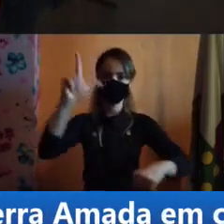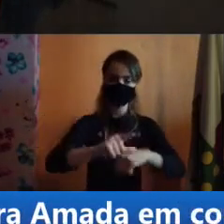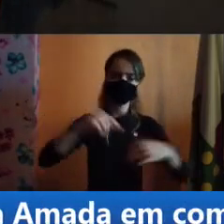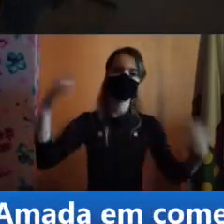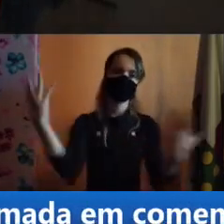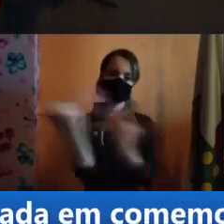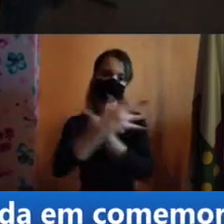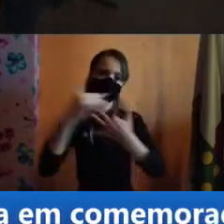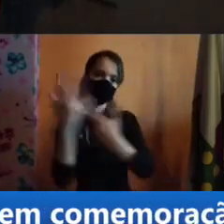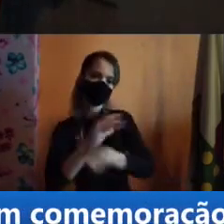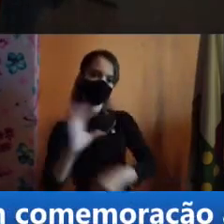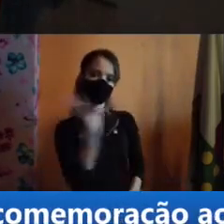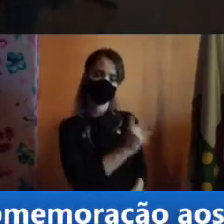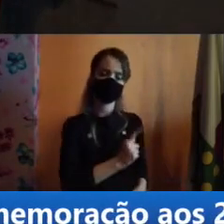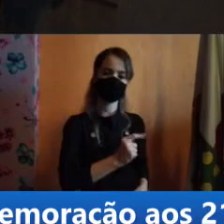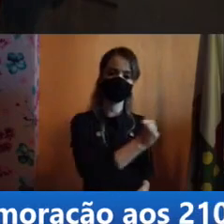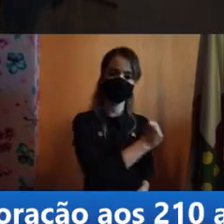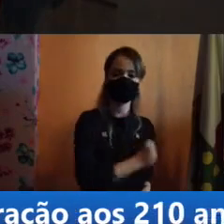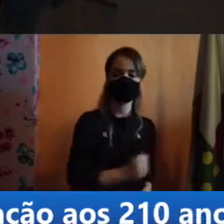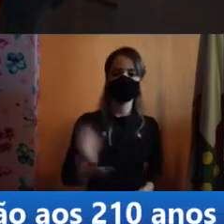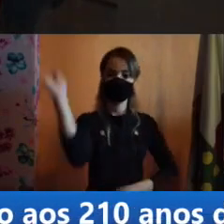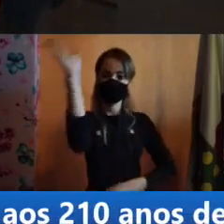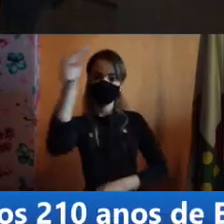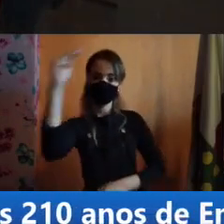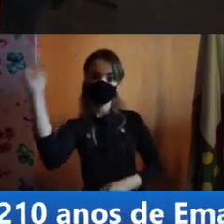Limoeiro, terra amada,